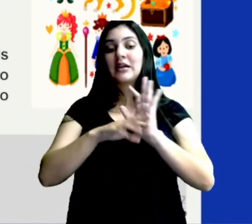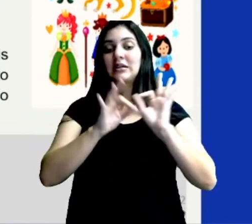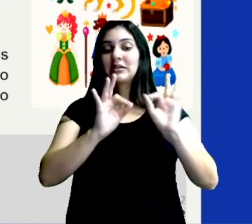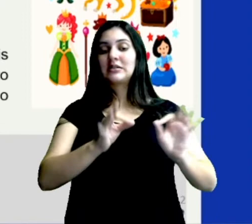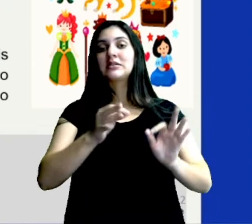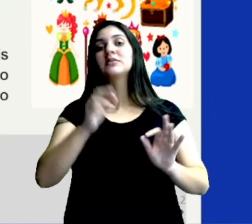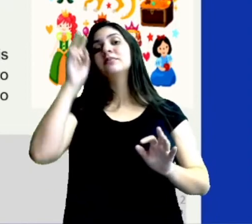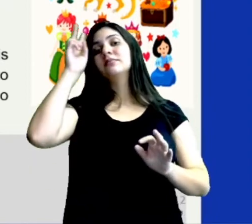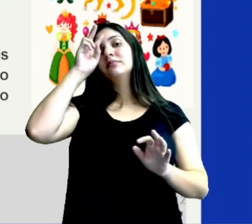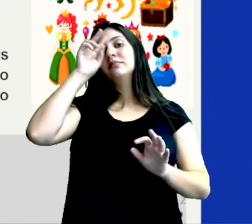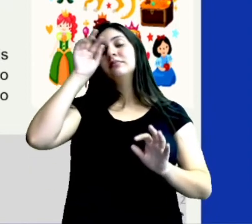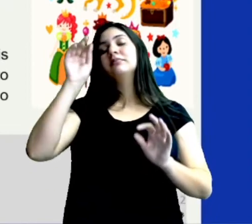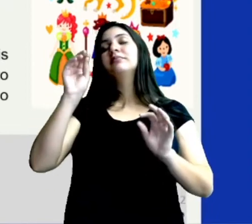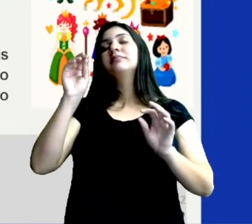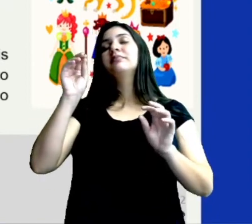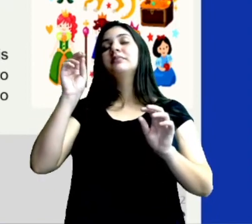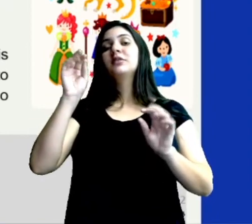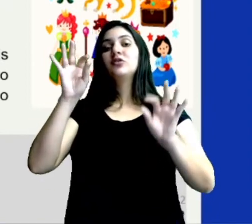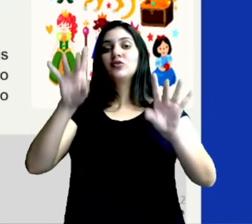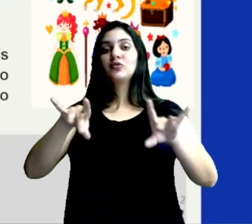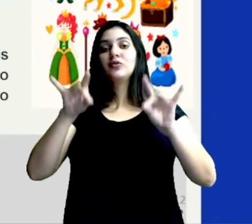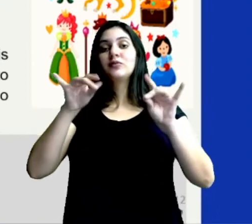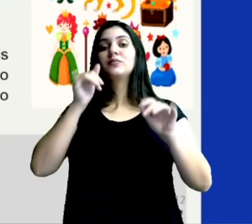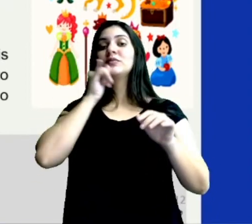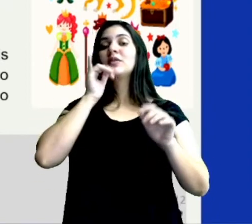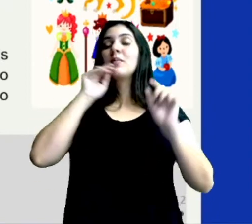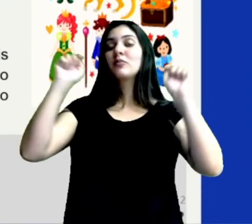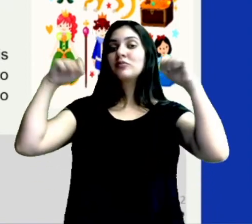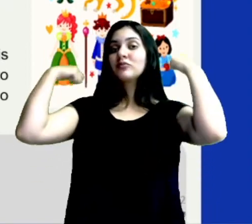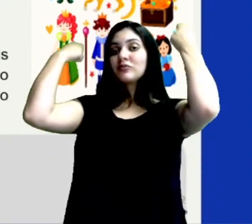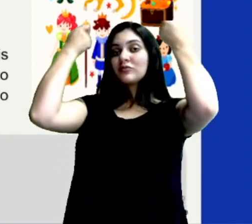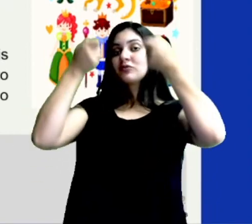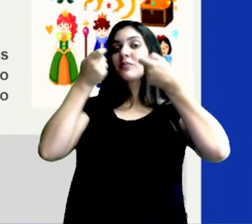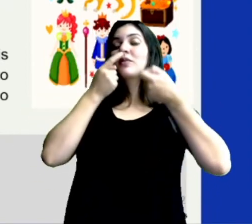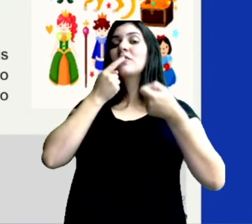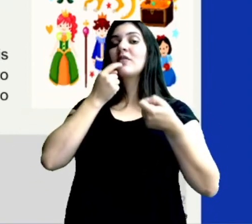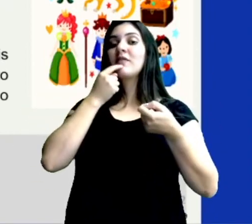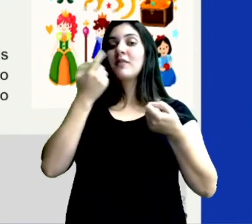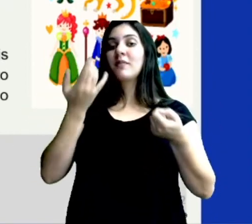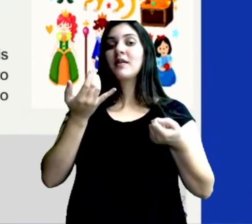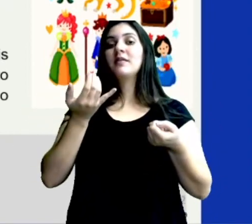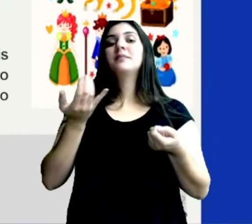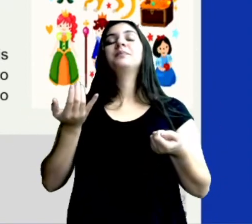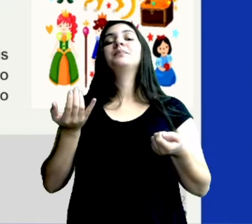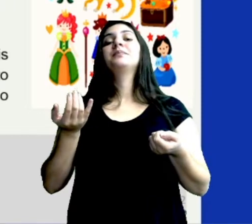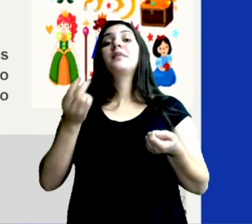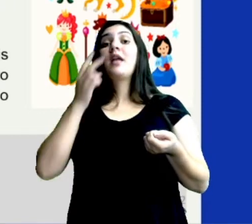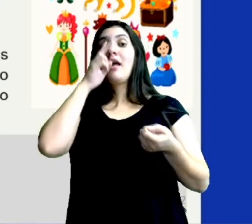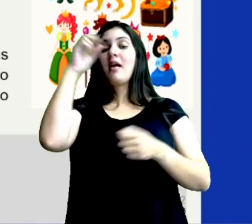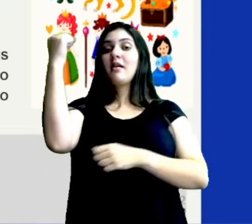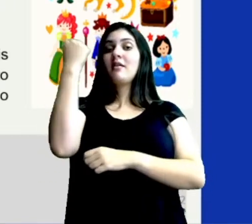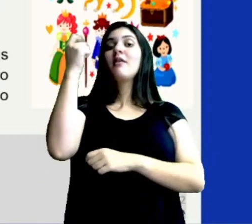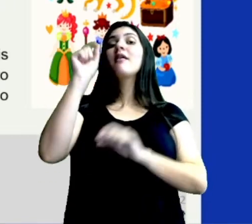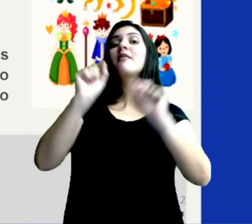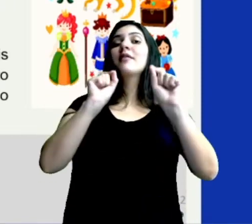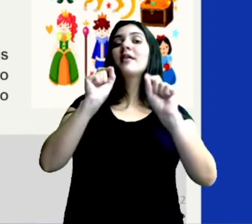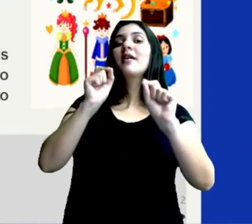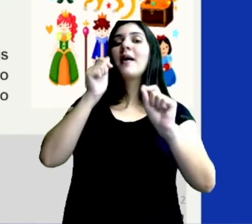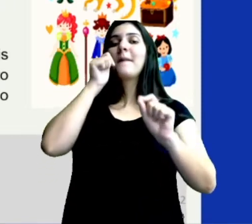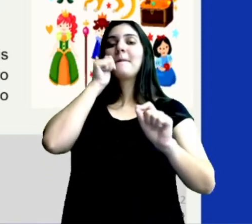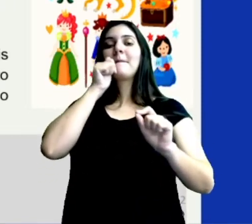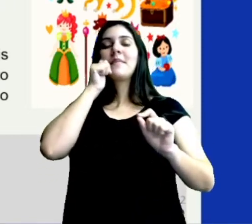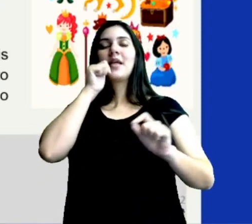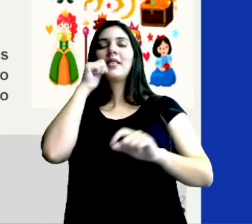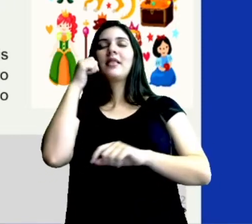no conto Chapeuzinho Vermelho, tá bom, gente? Por exemplo, a heroína é uma menina do campo e